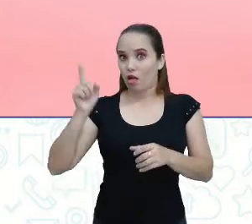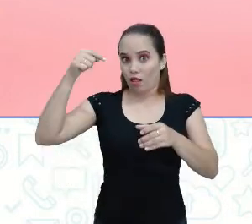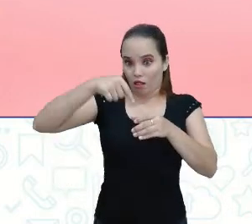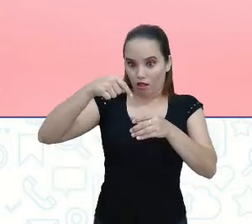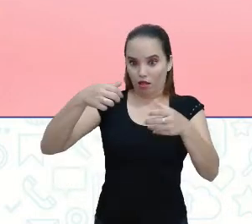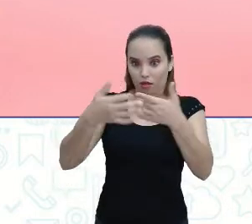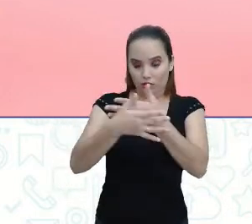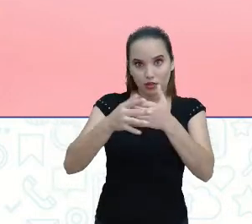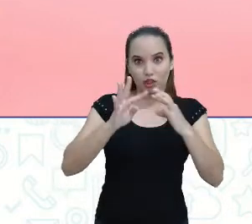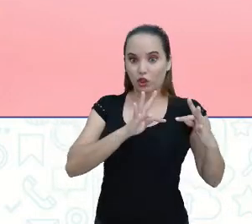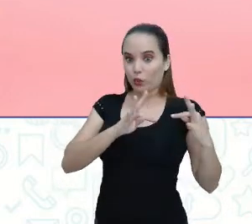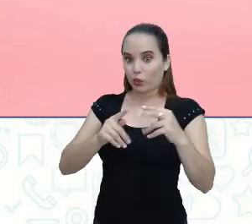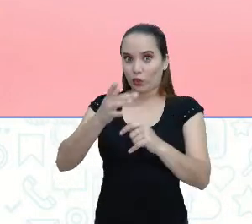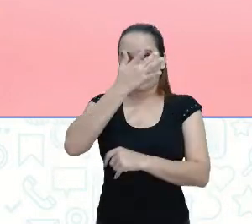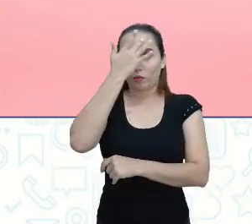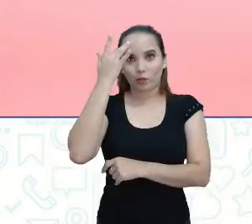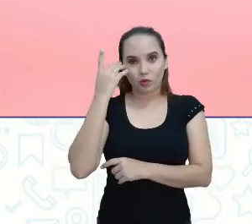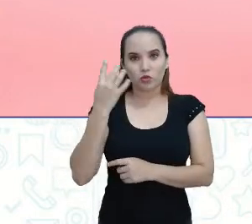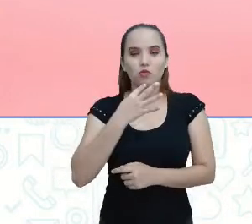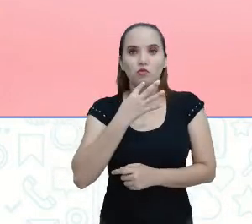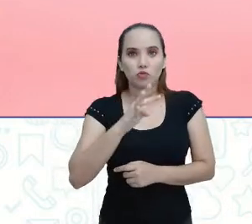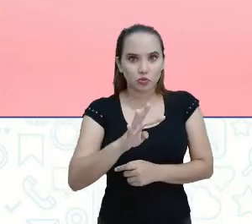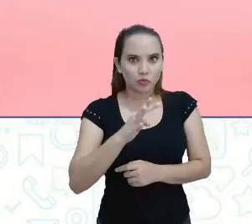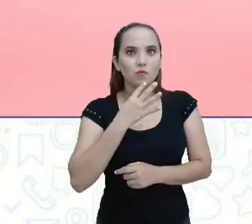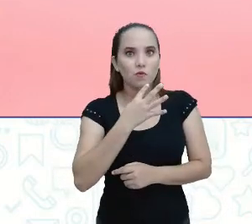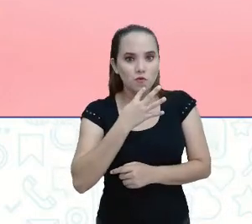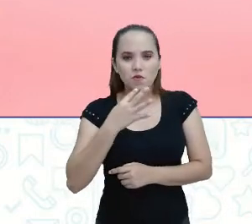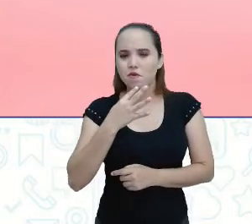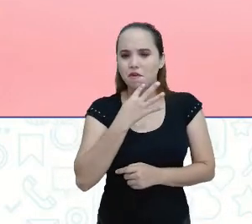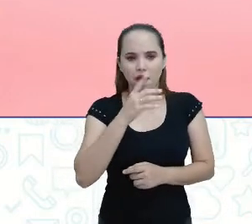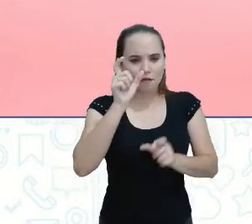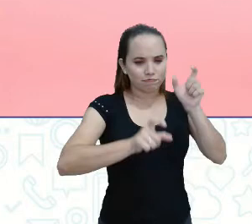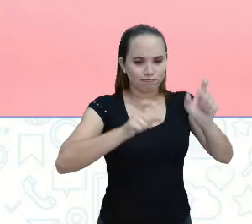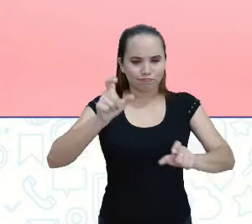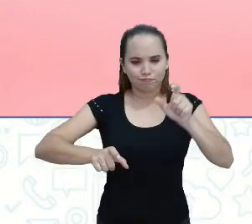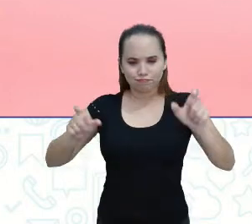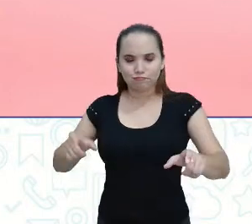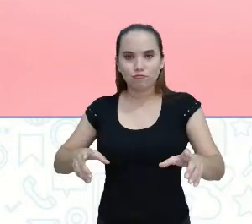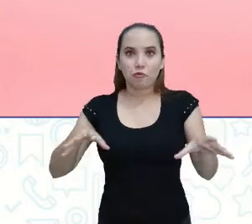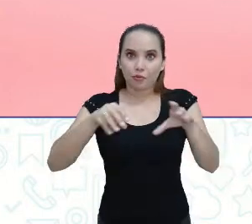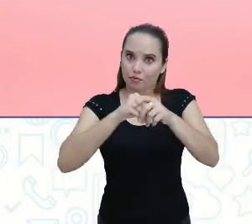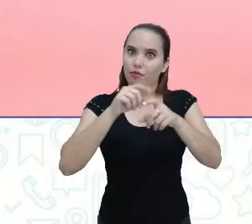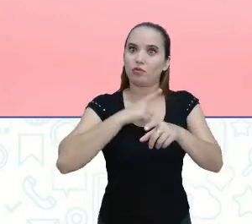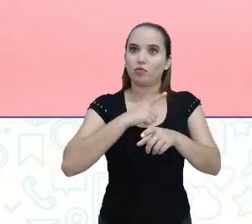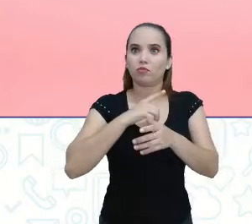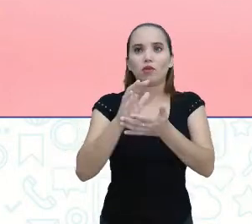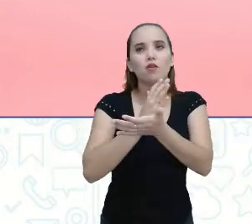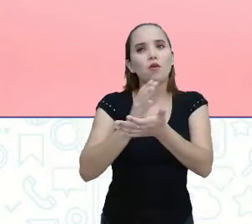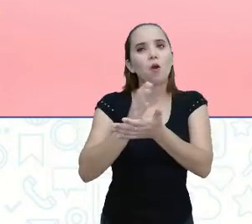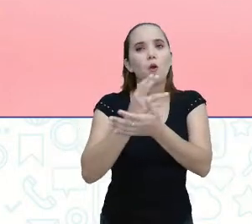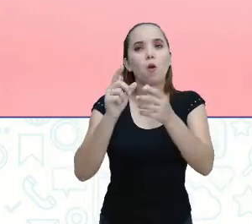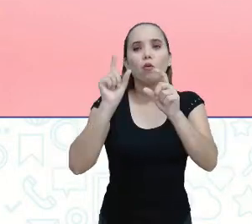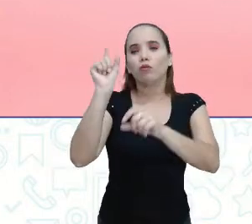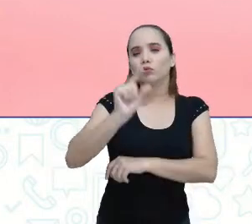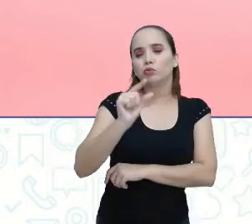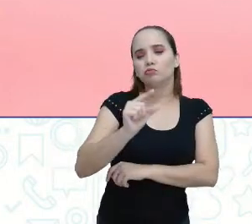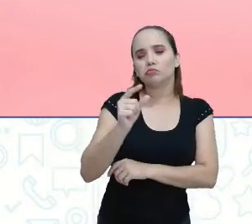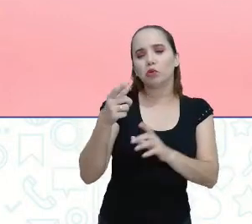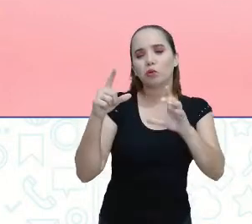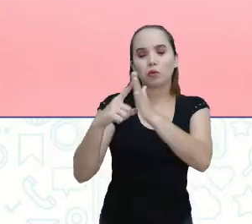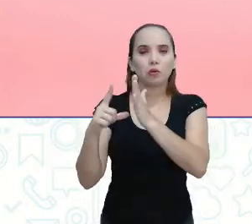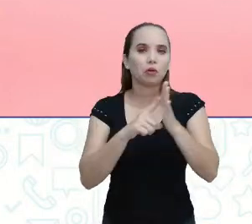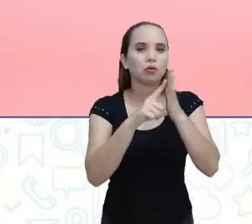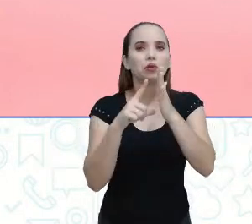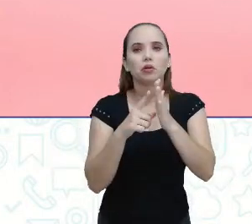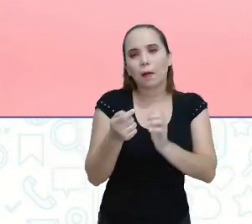há na cidade se resume em praticamente algumas poucas lojas. Então, aqui eu já estou inserindo um juízo de valor, que eu acho